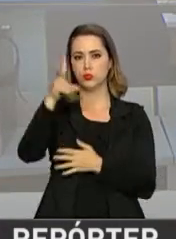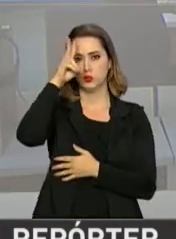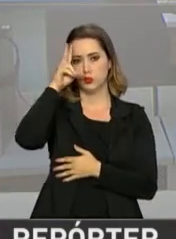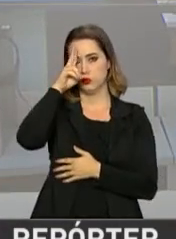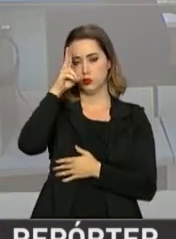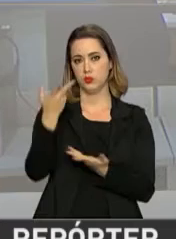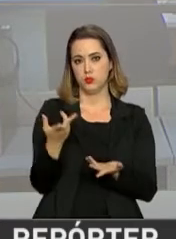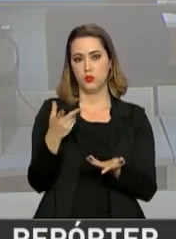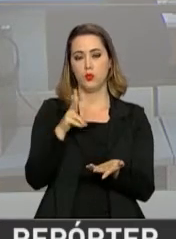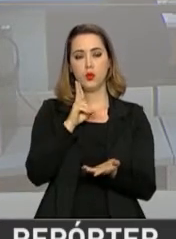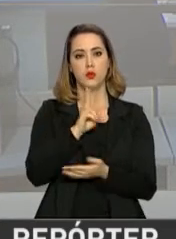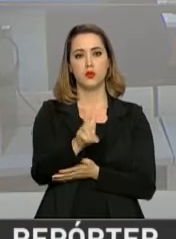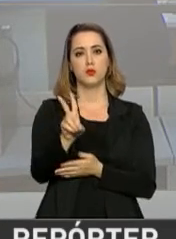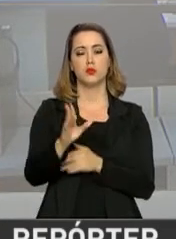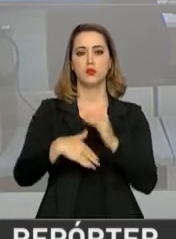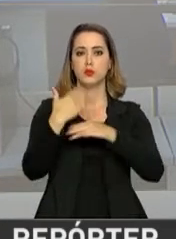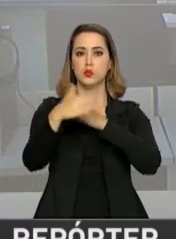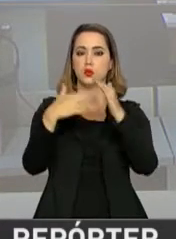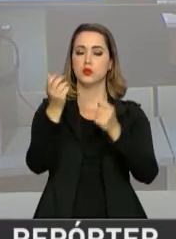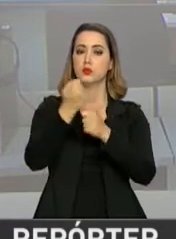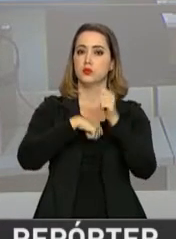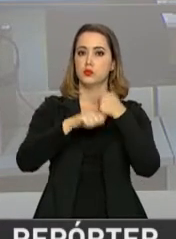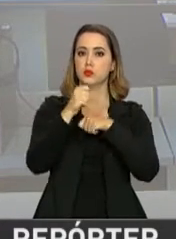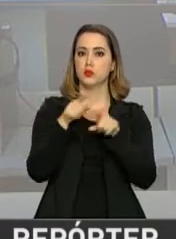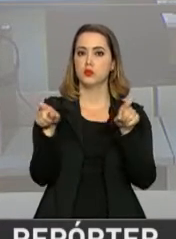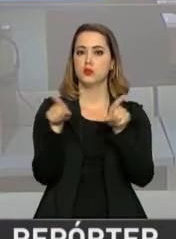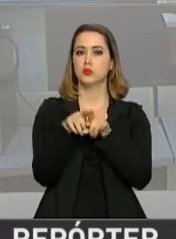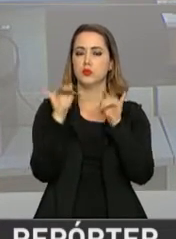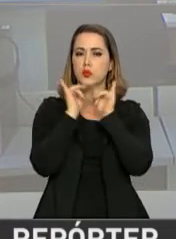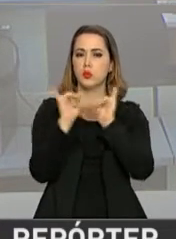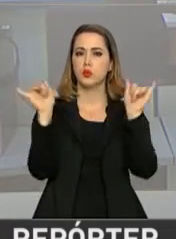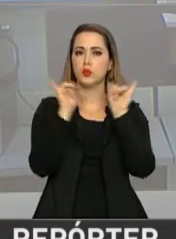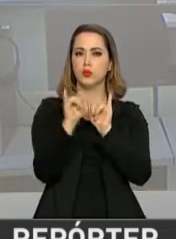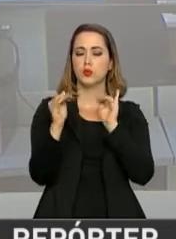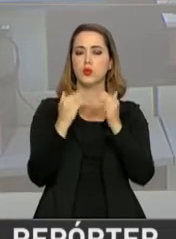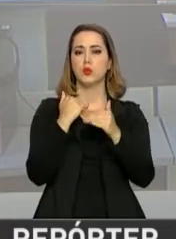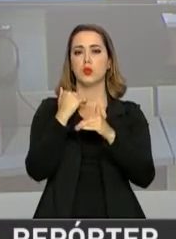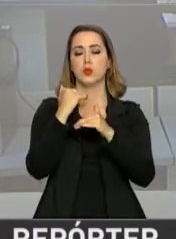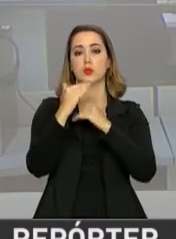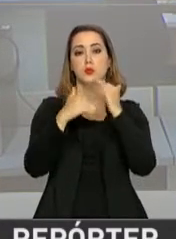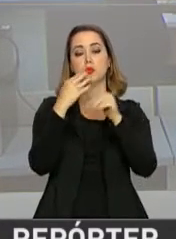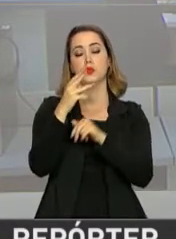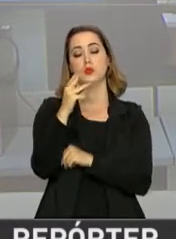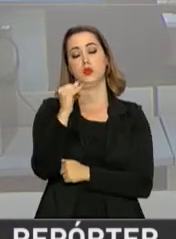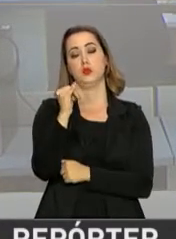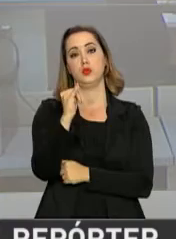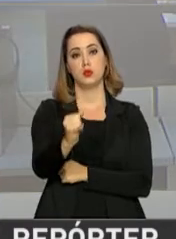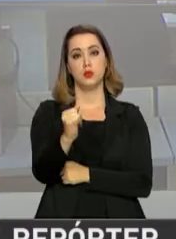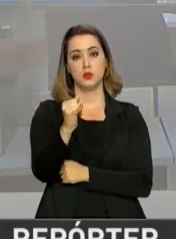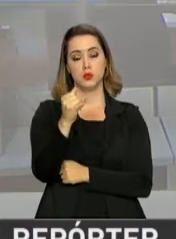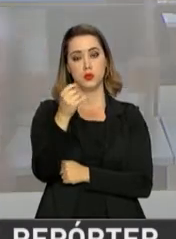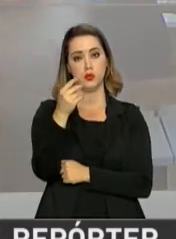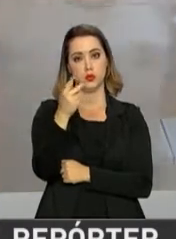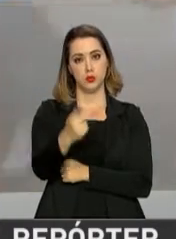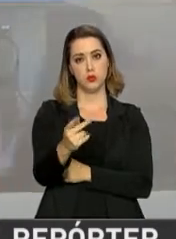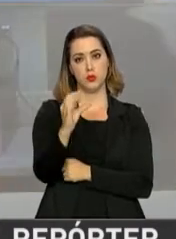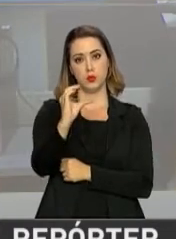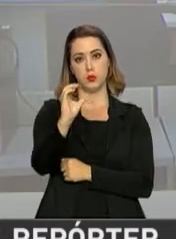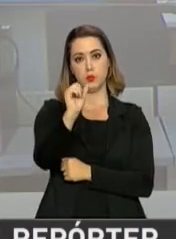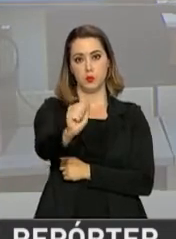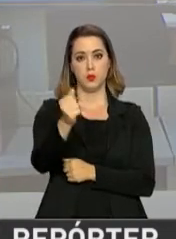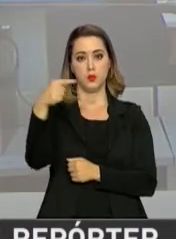da economia também foi divulgada a projeção do ipc a inflação oficial do país para este ano a previsão passou de